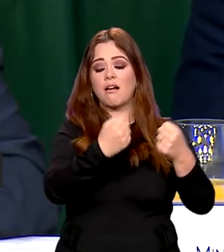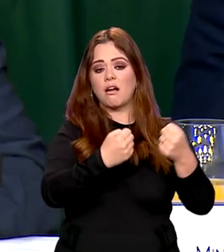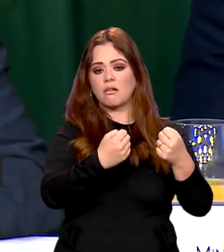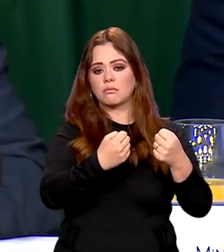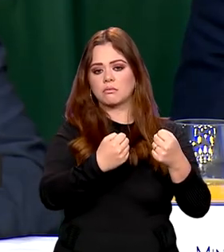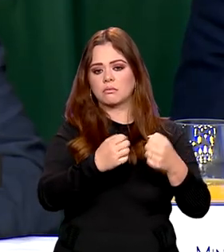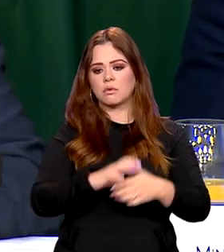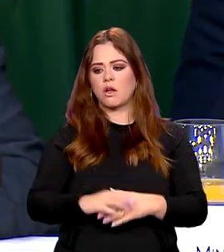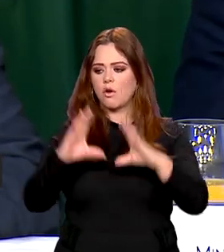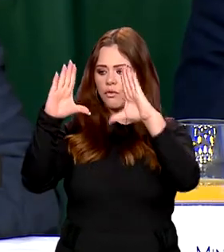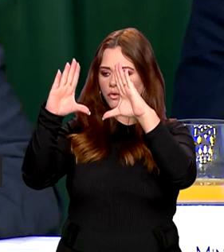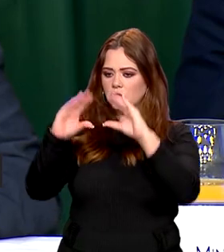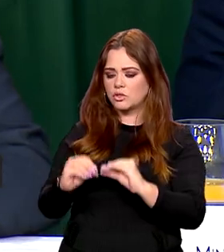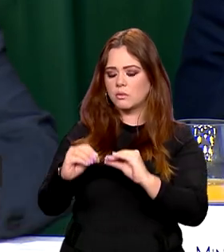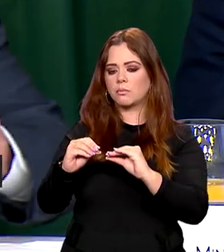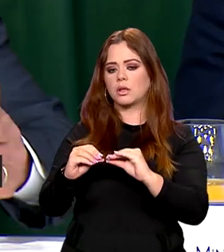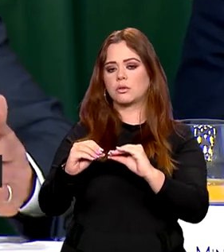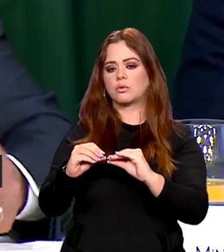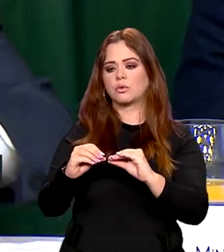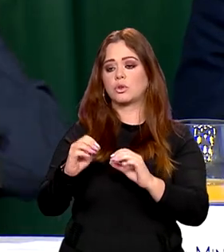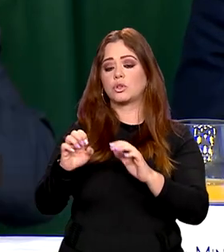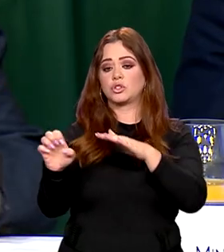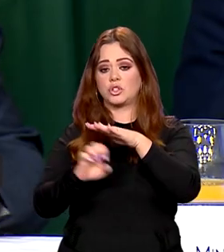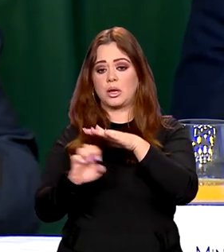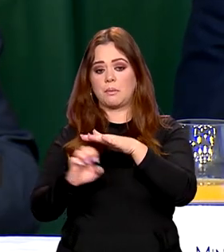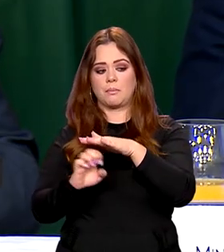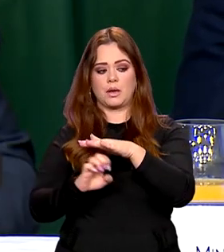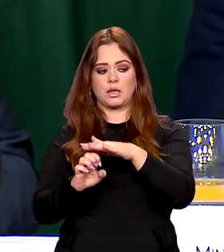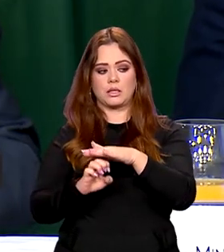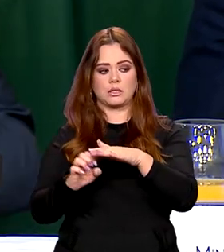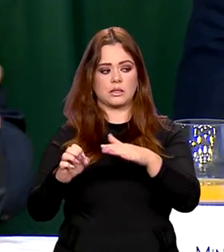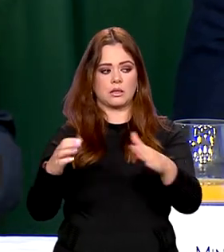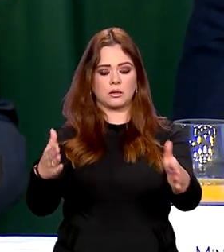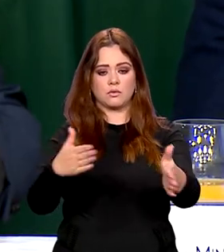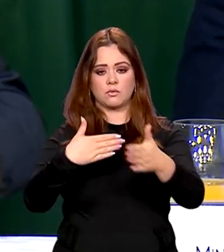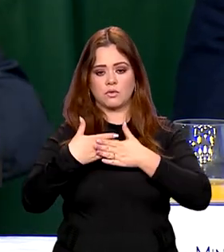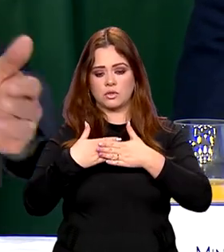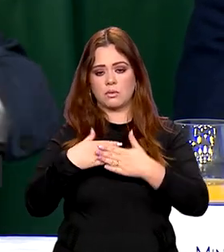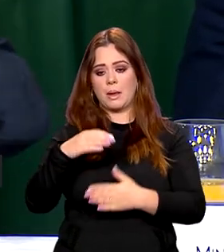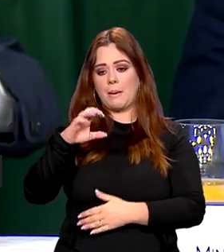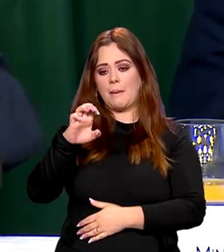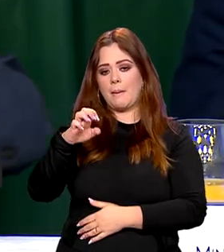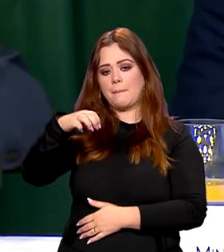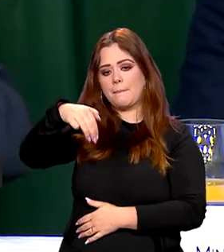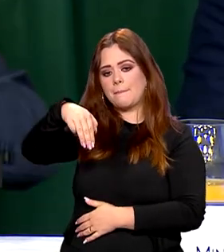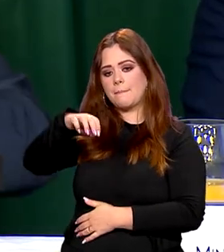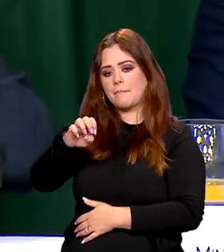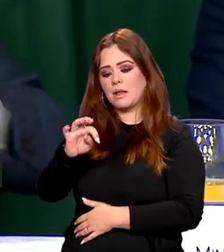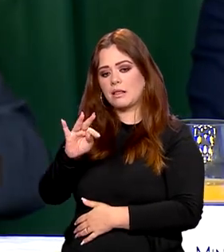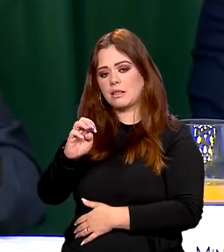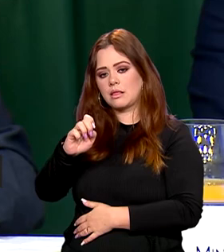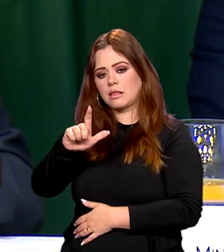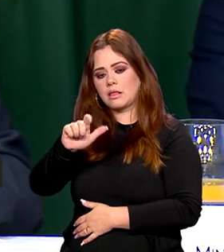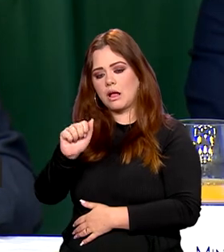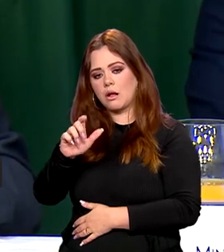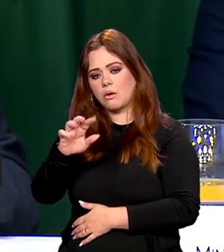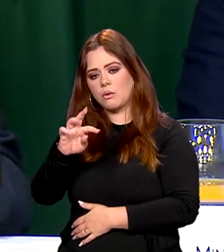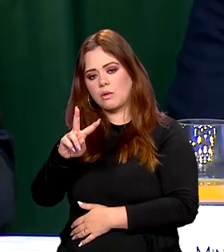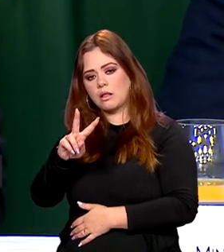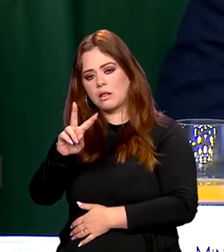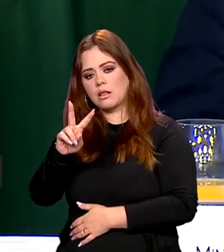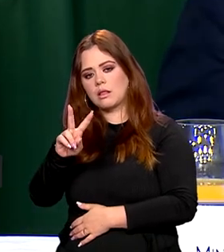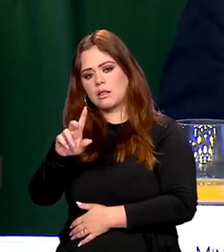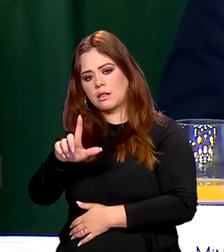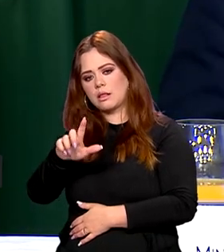de uma empresa como a Metal Leve, que era uma empresa exemplo de empresa qualificada, e de repente fechou, vendeu.